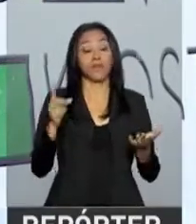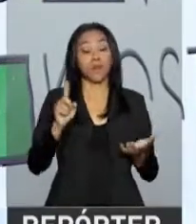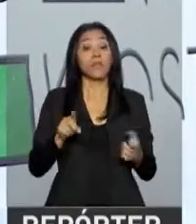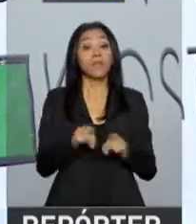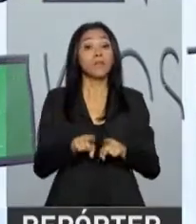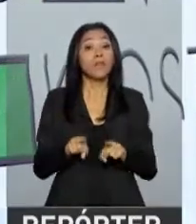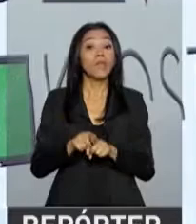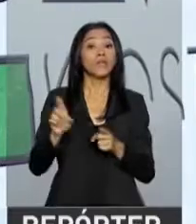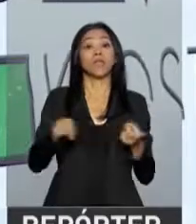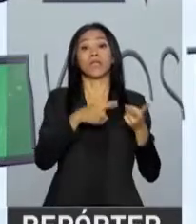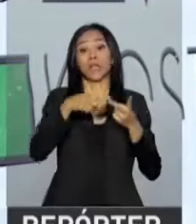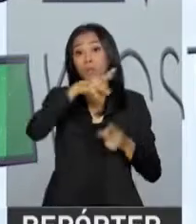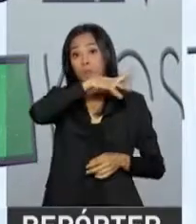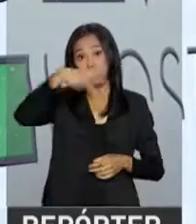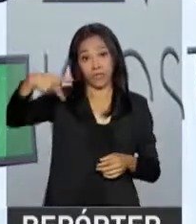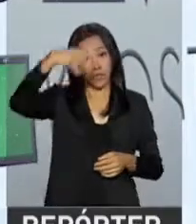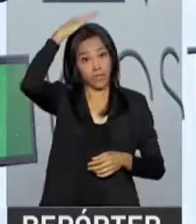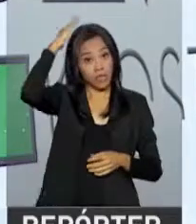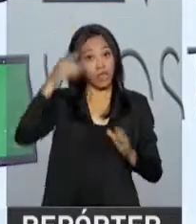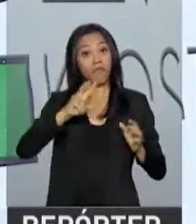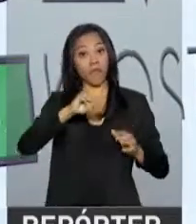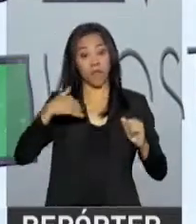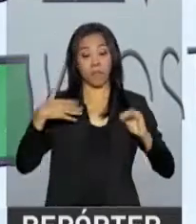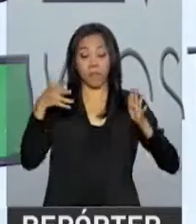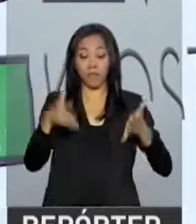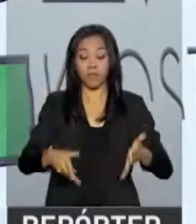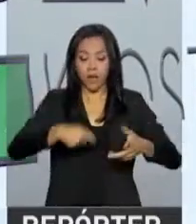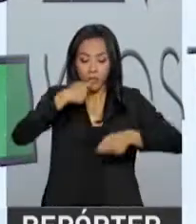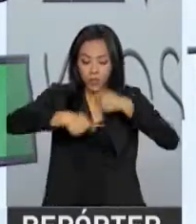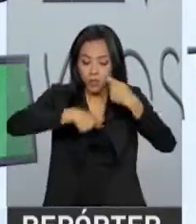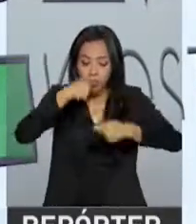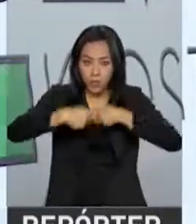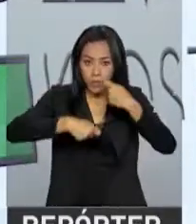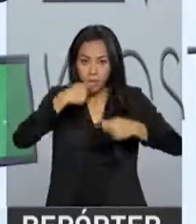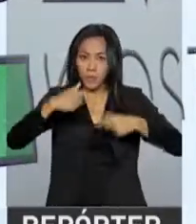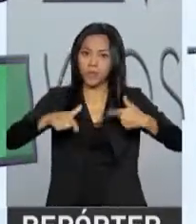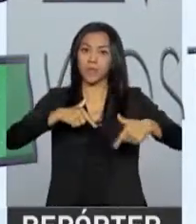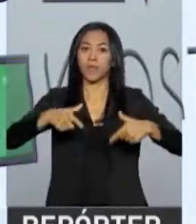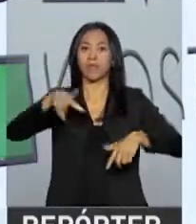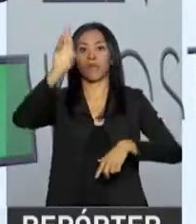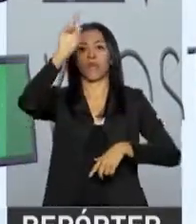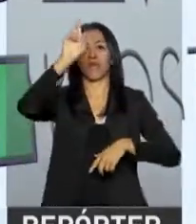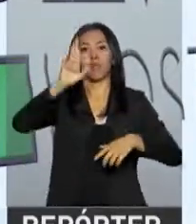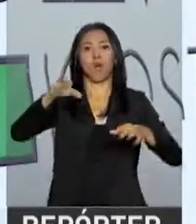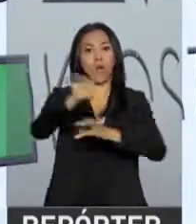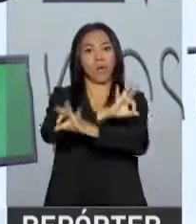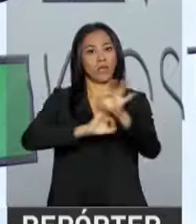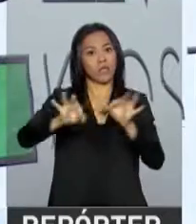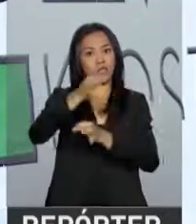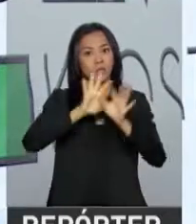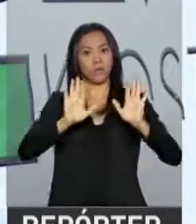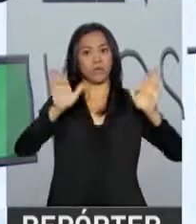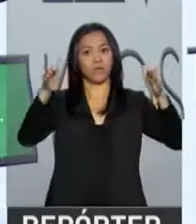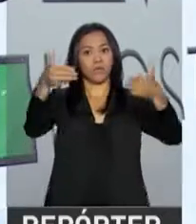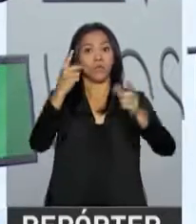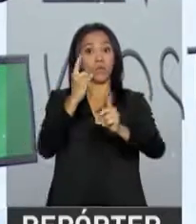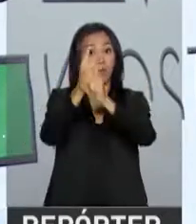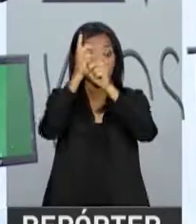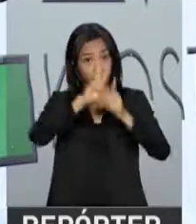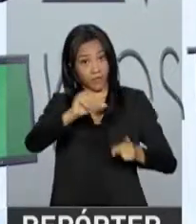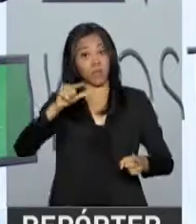temer também participa de um jantar de trabalho oferecido pela organização do fórum e deve manter encontros bilaterais